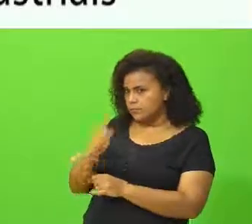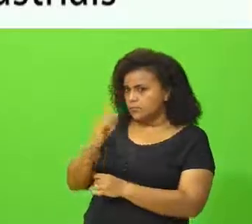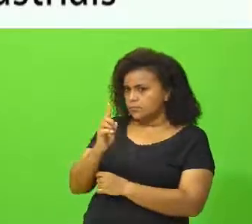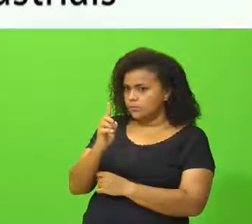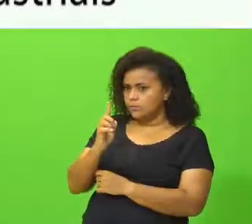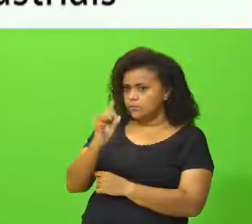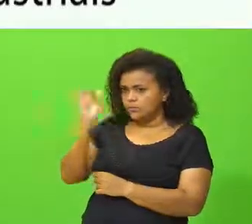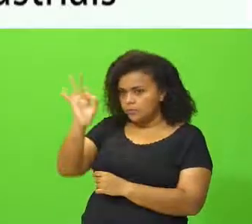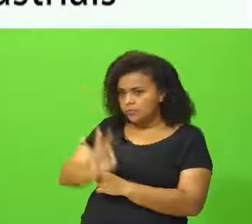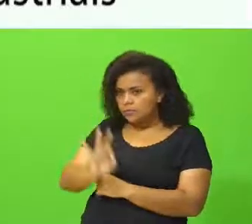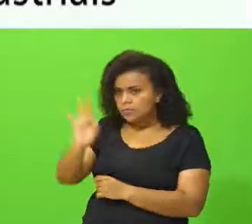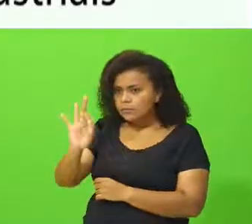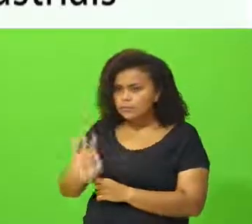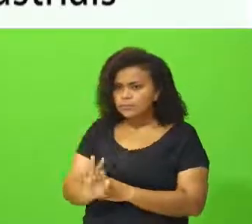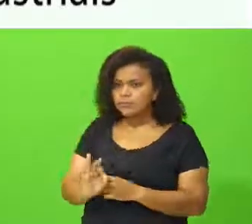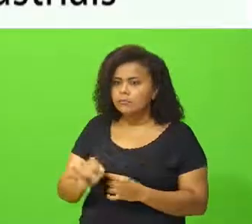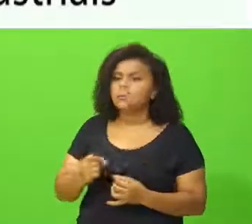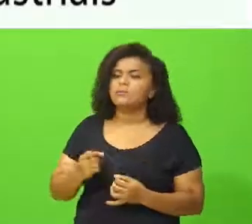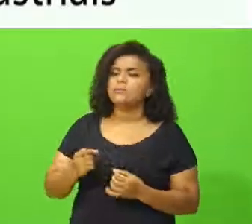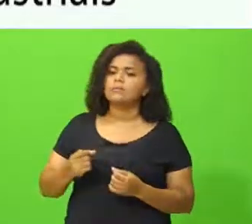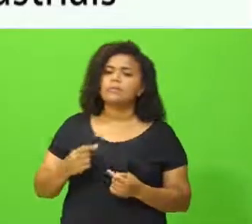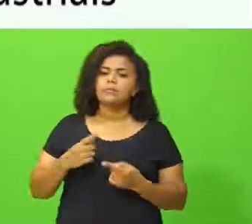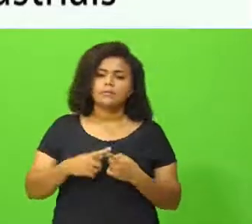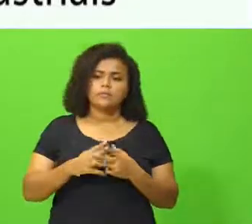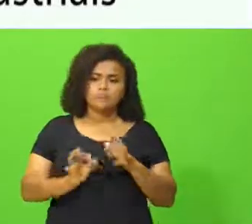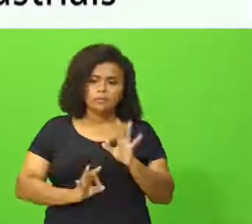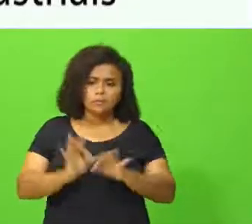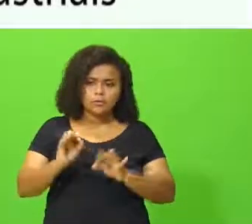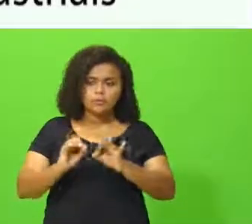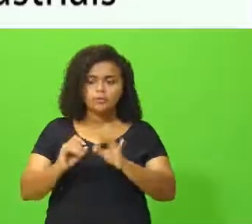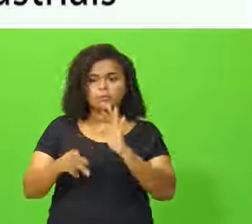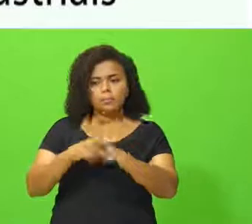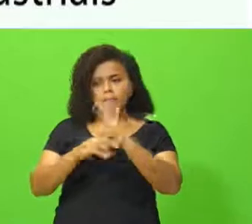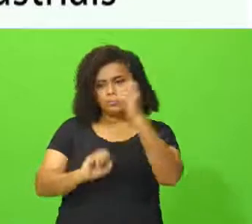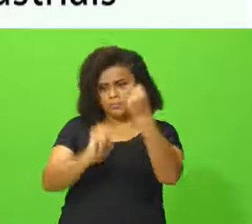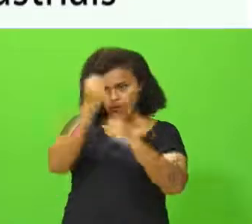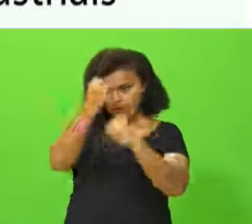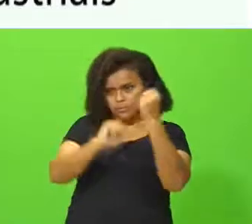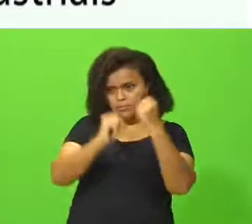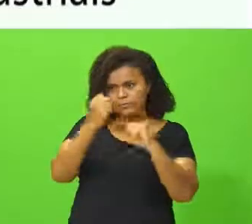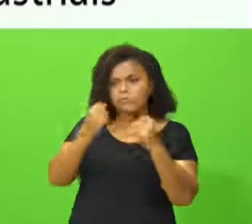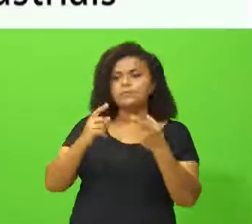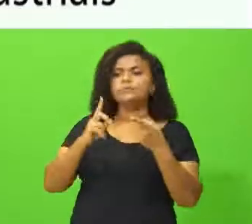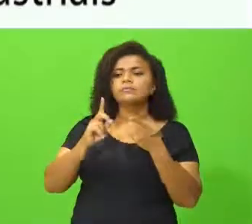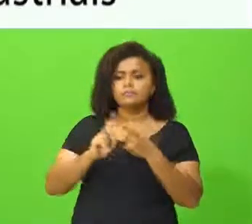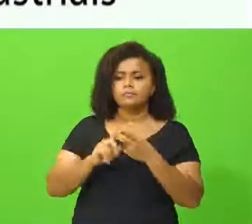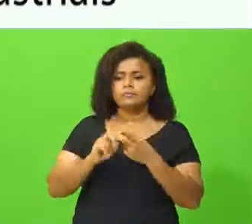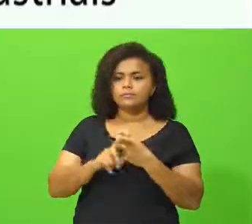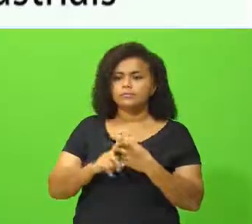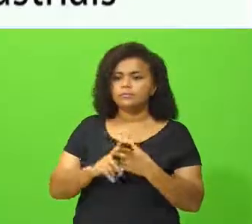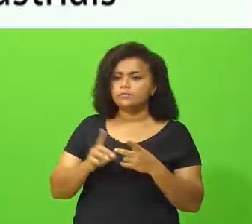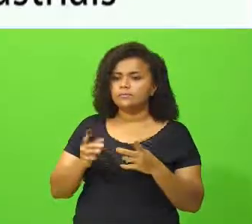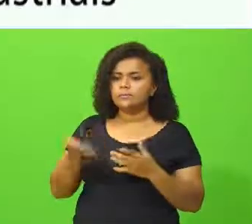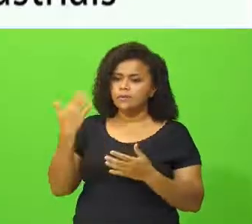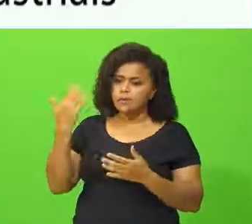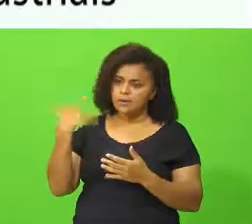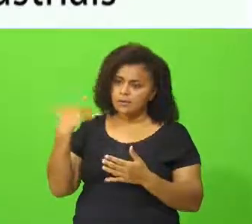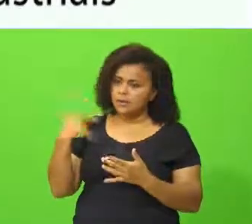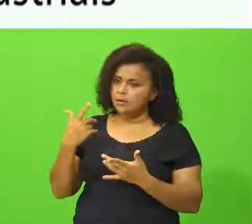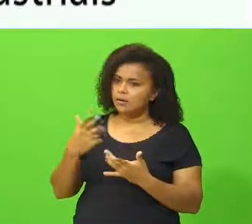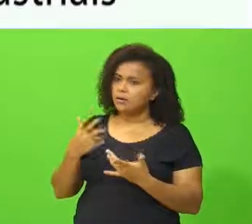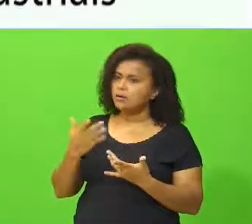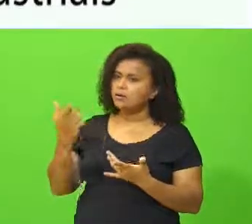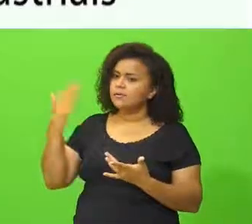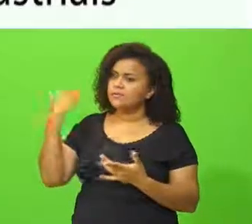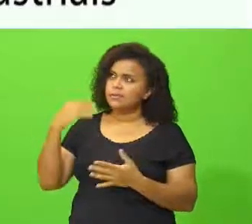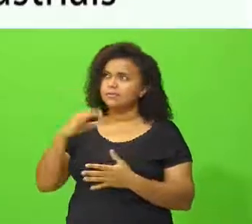felizmente, pequeno, que é a questão do processo das indústrias, né? No momento, tá? Porque há um tempo atrás, né, vamos